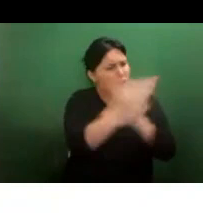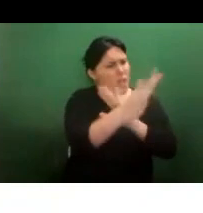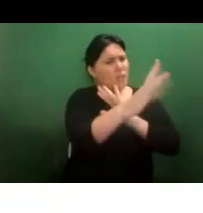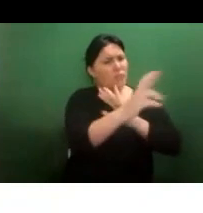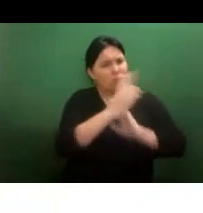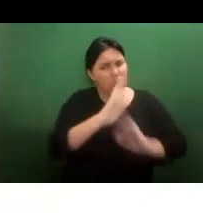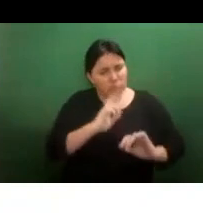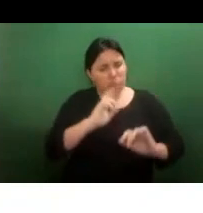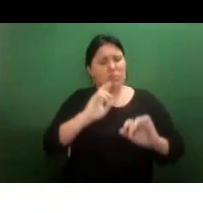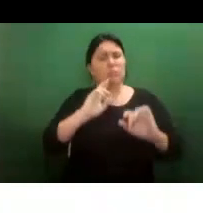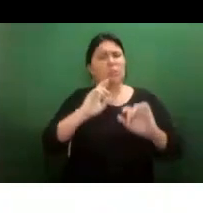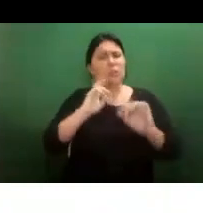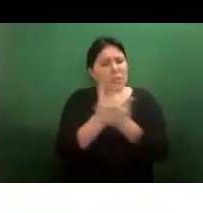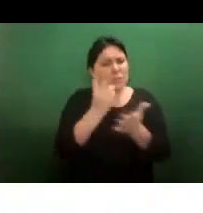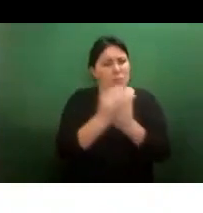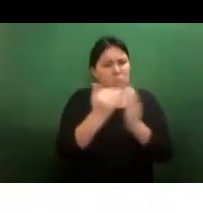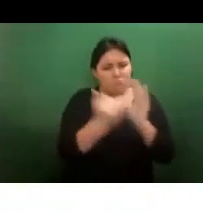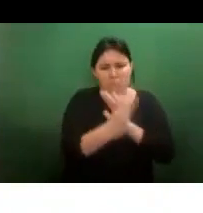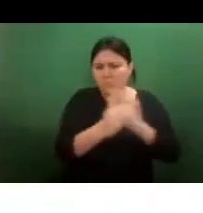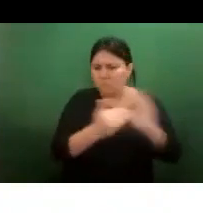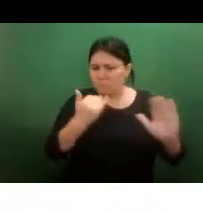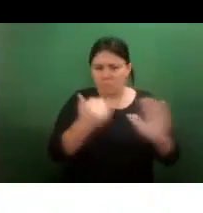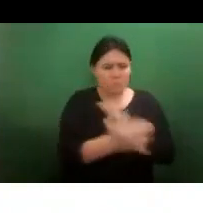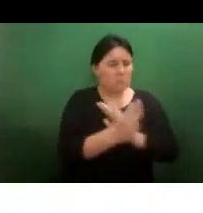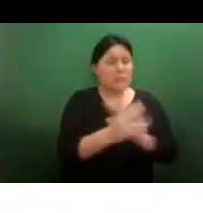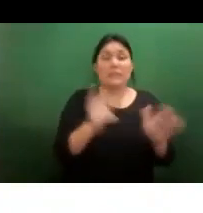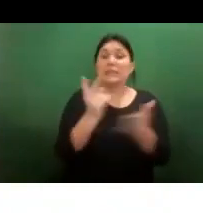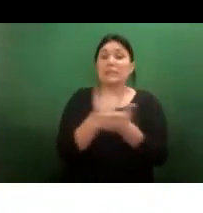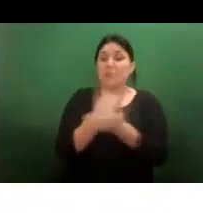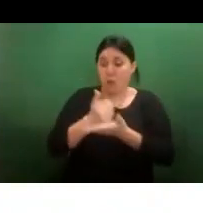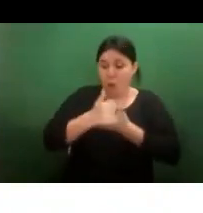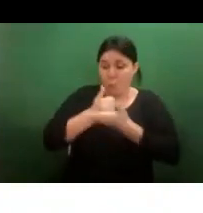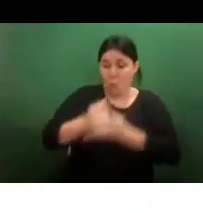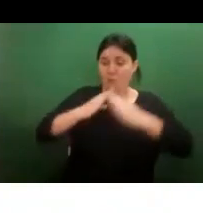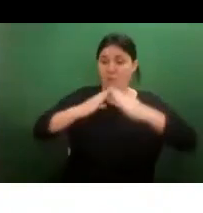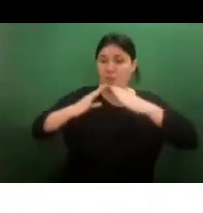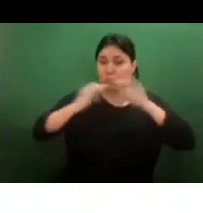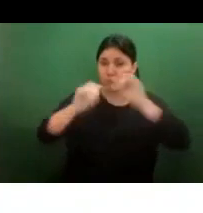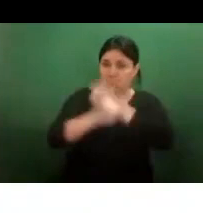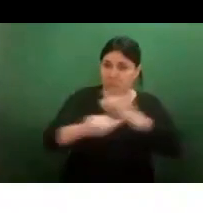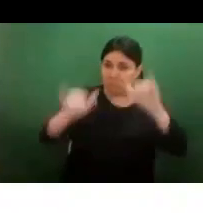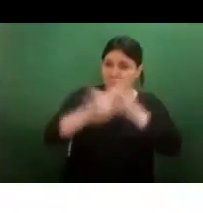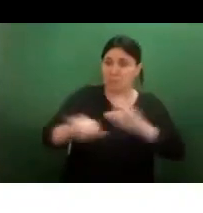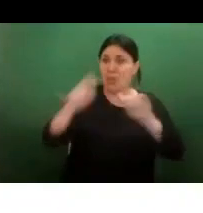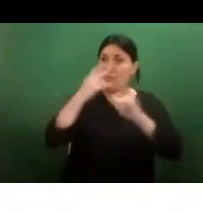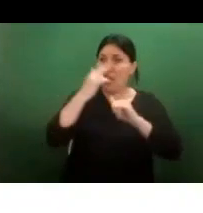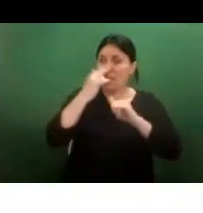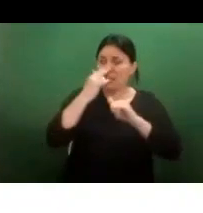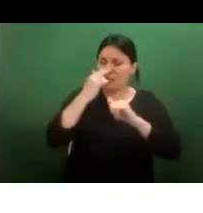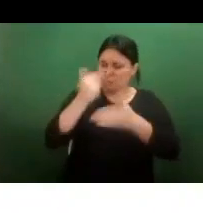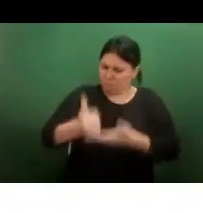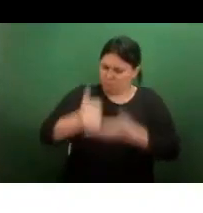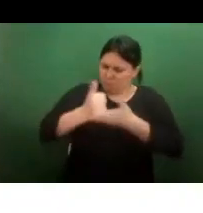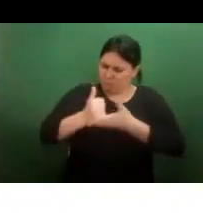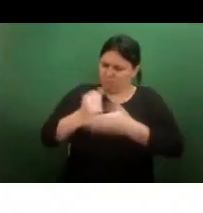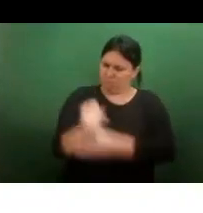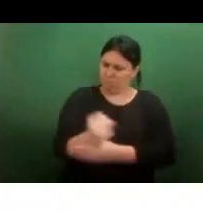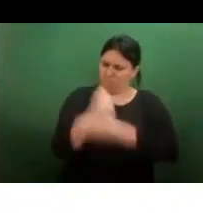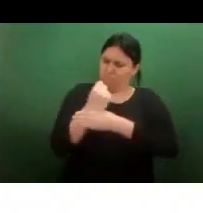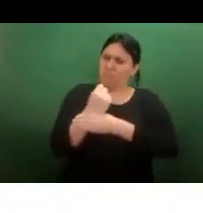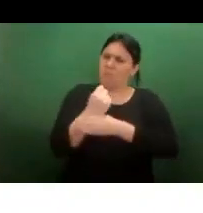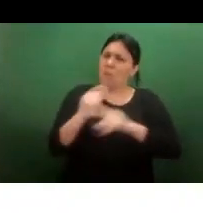e-mails, dando todo o suporte na transmissão do Facebook, enfim, sendo a alma do nosso seminário. Mas a alma